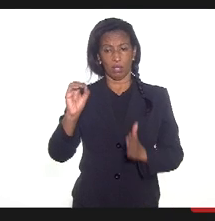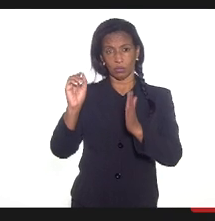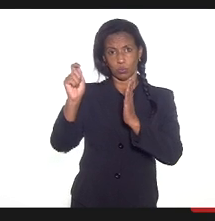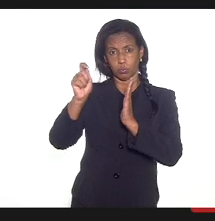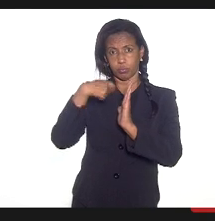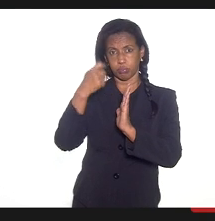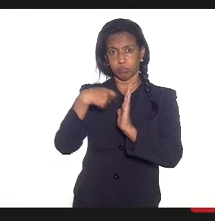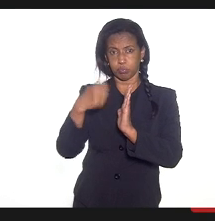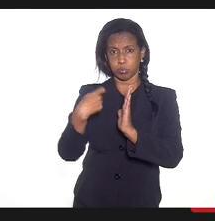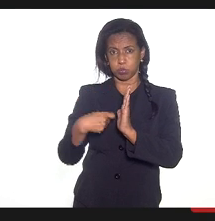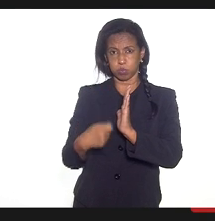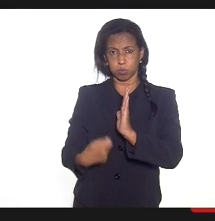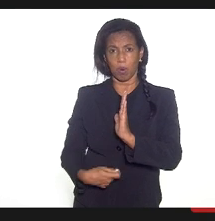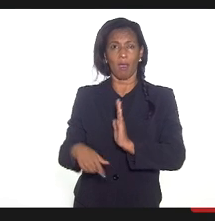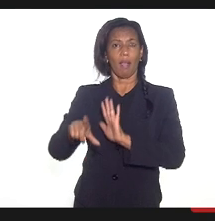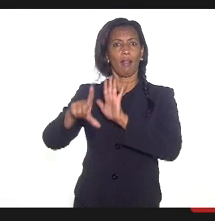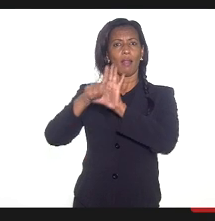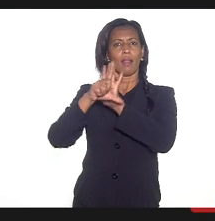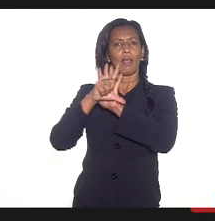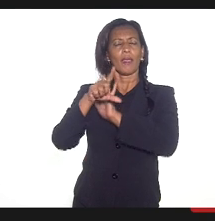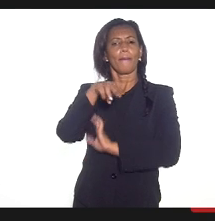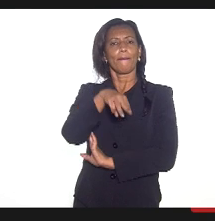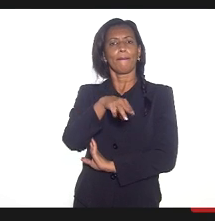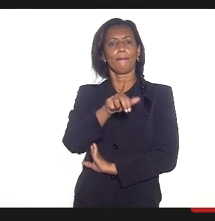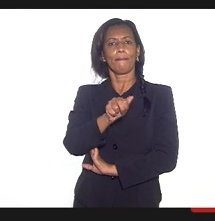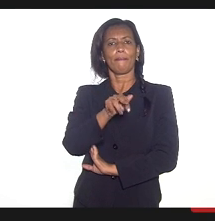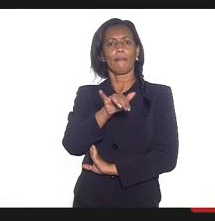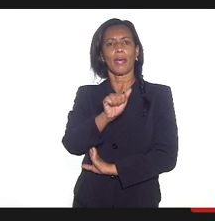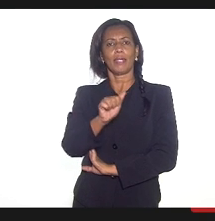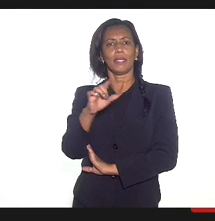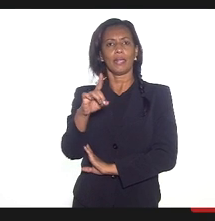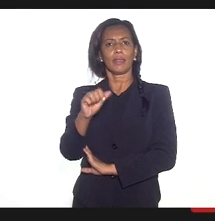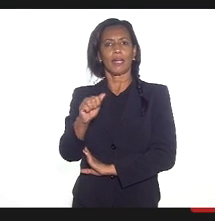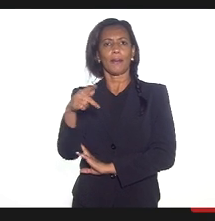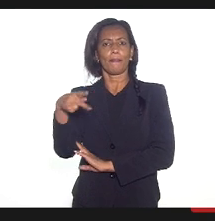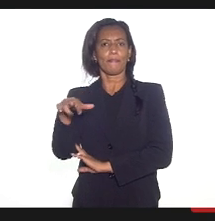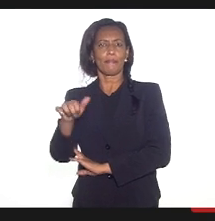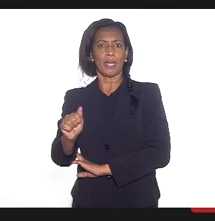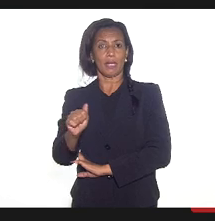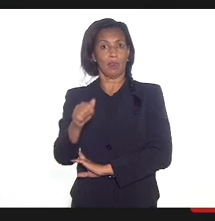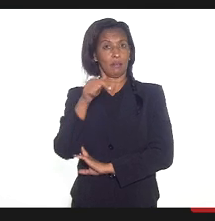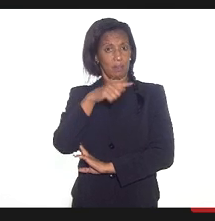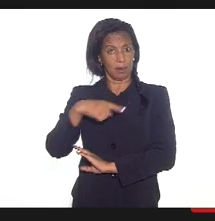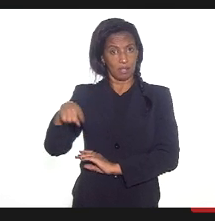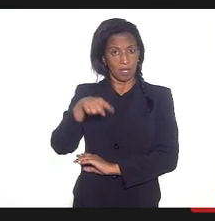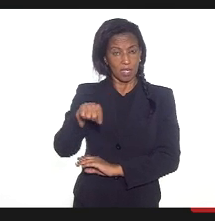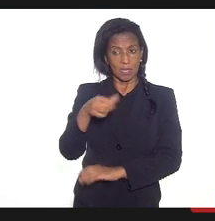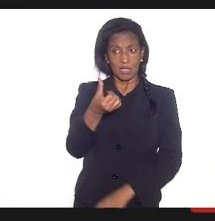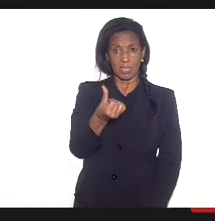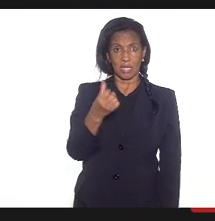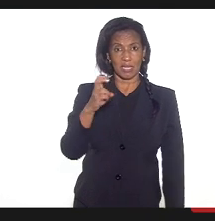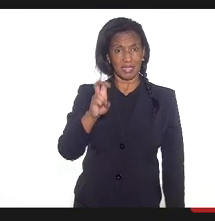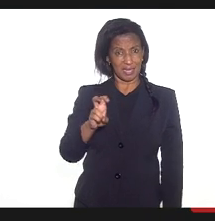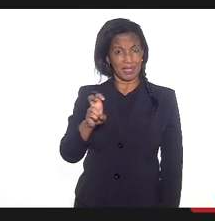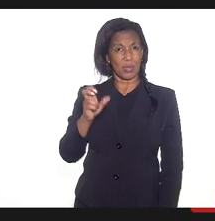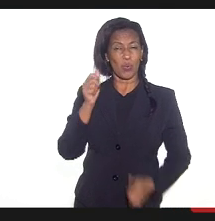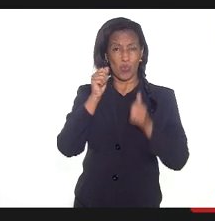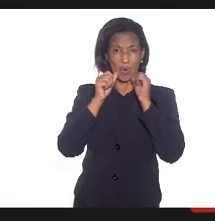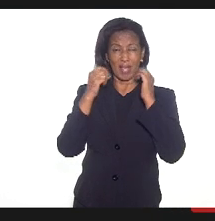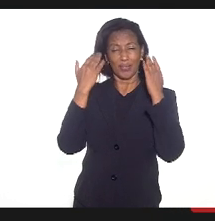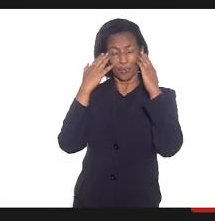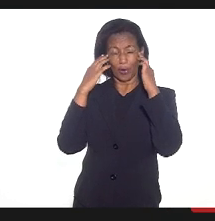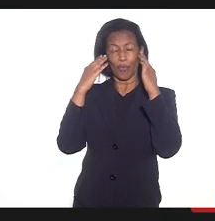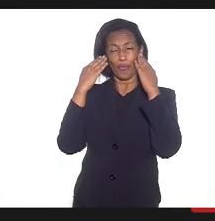sob a Lei Maria da Penha. E desses, 65 mulheres foram vítimas do feminicídio.